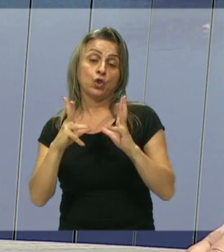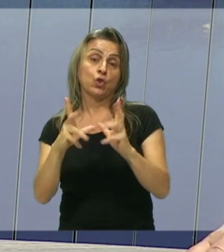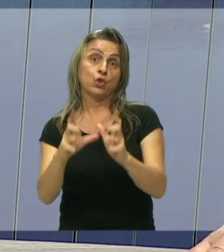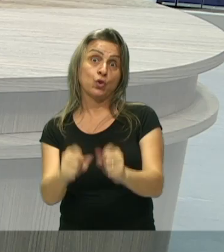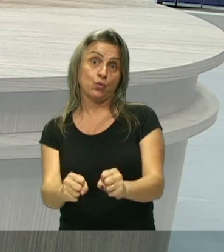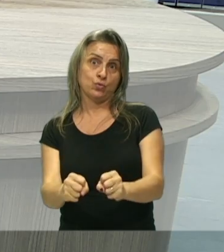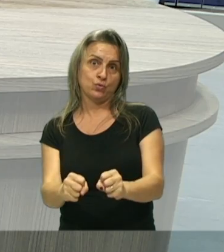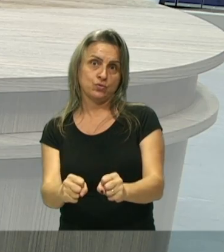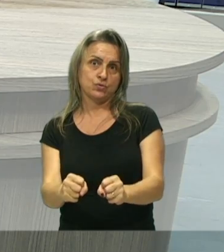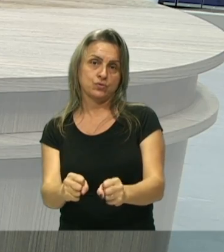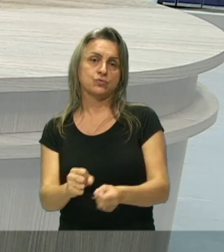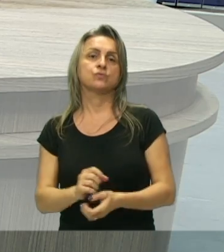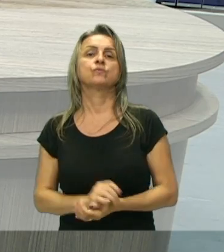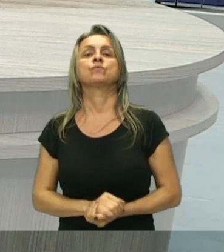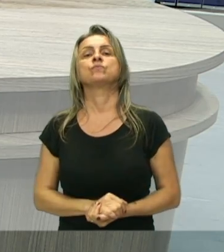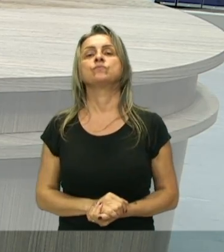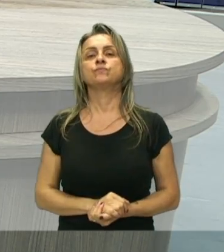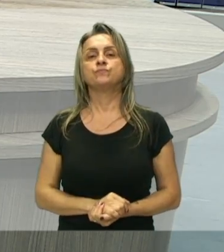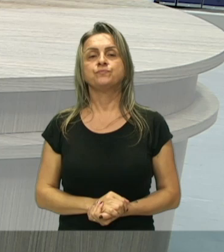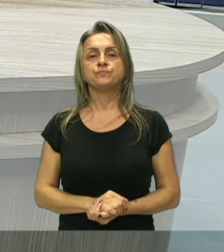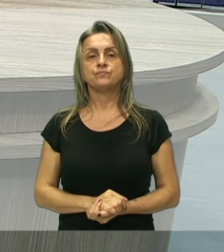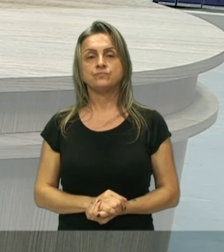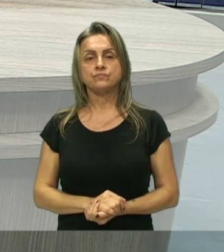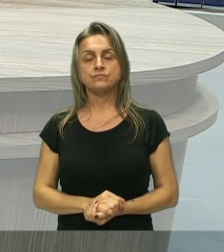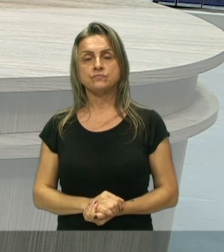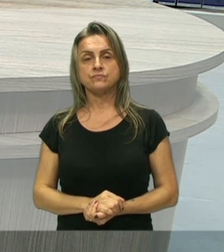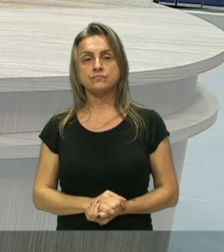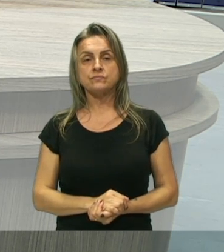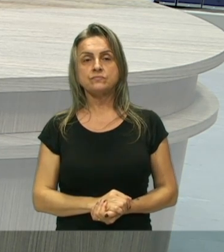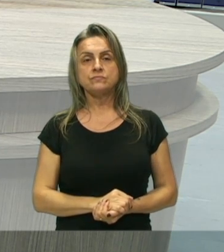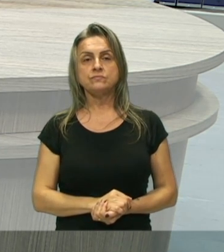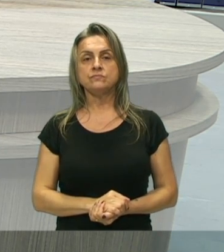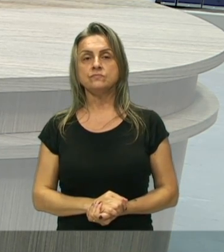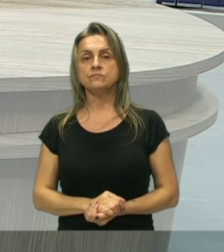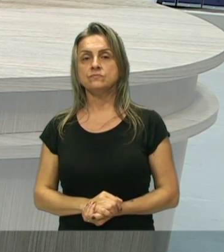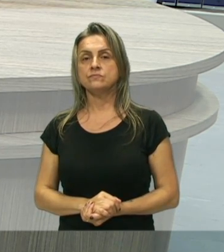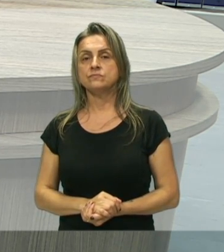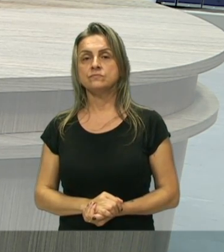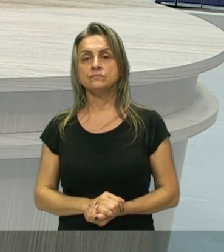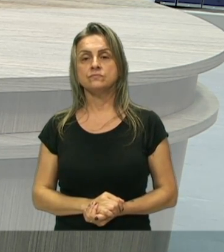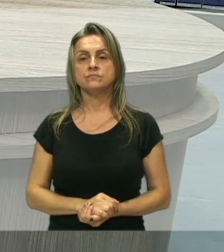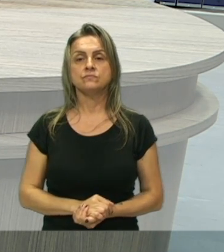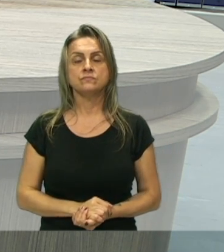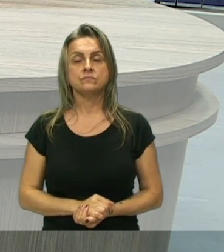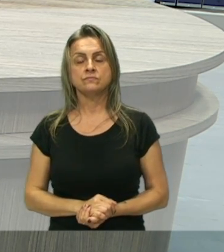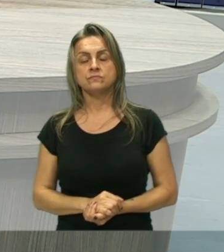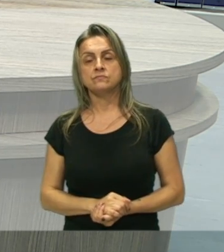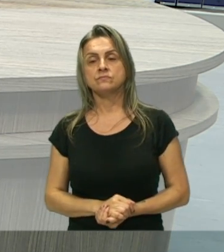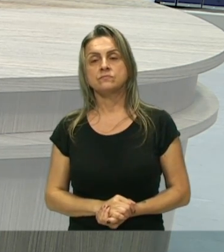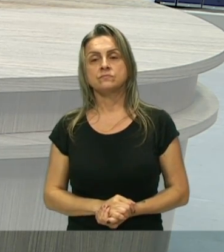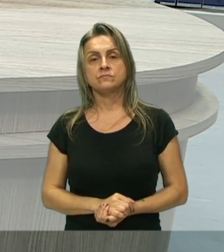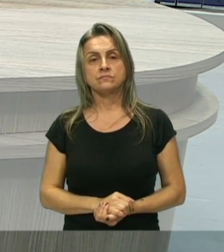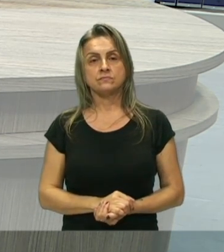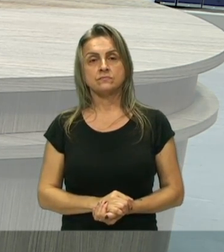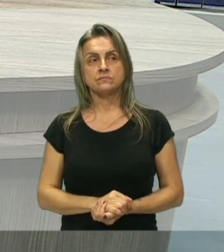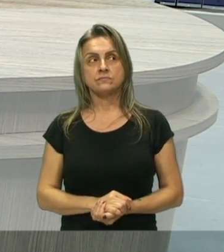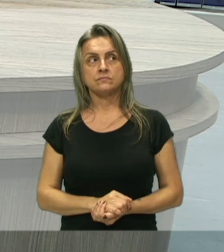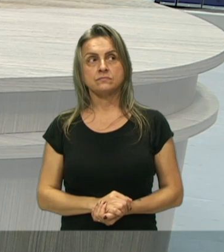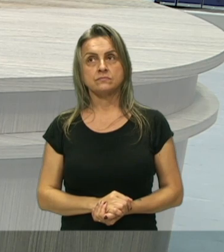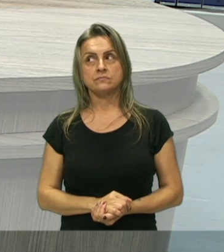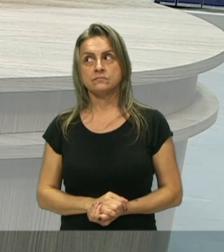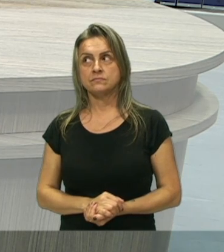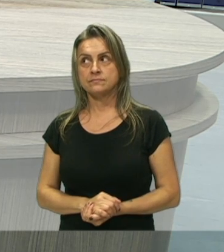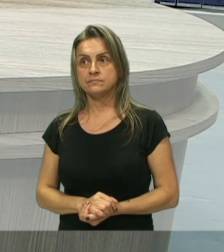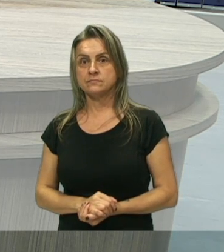todes. Ou seja, são assuntos que são colocados pelo